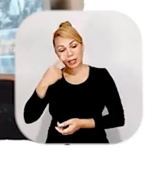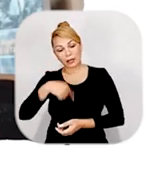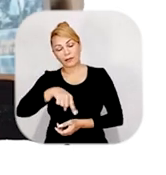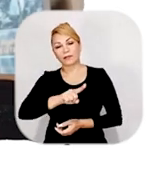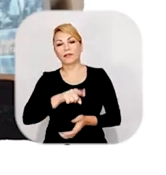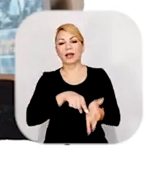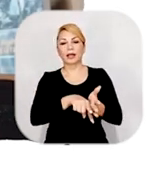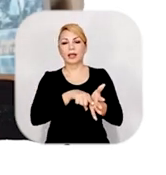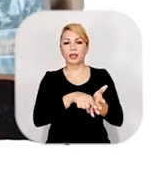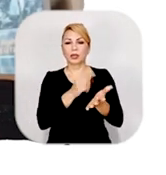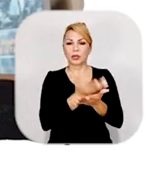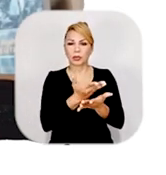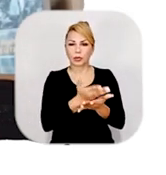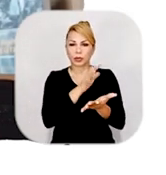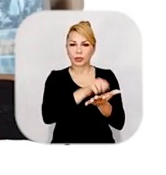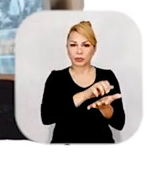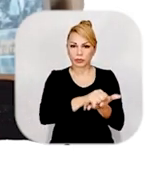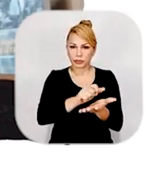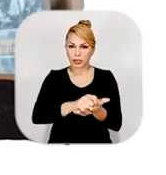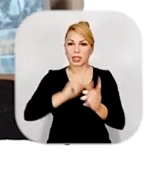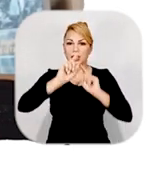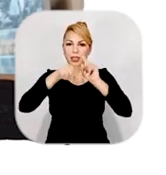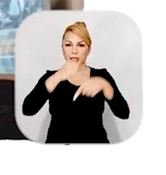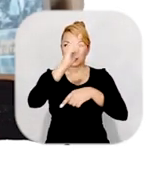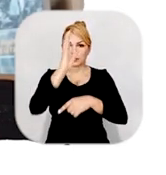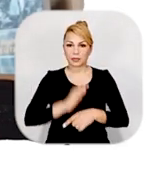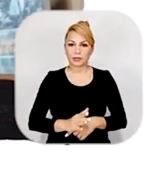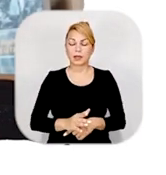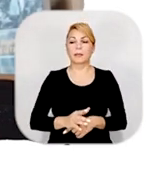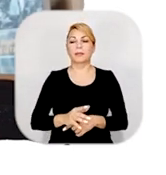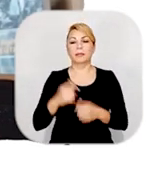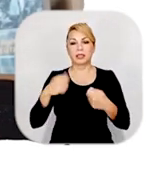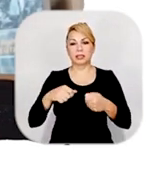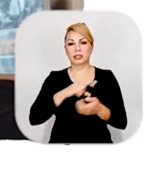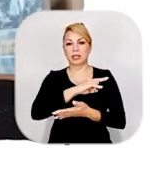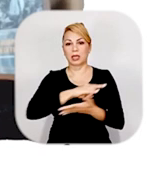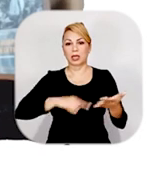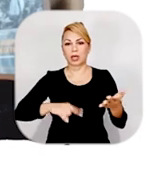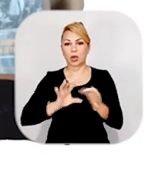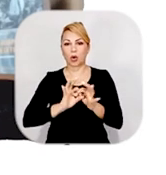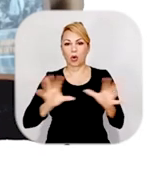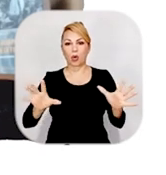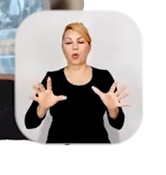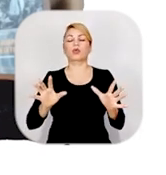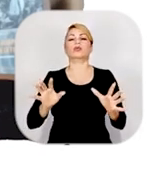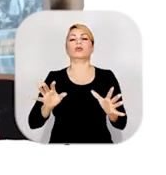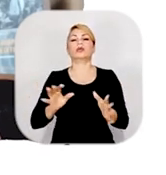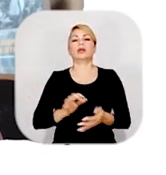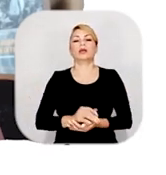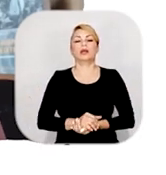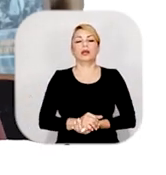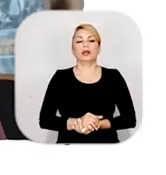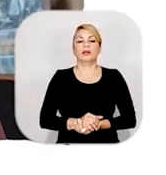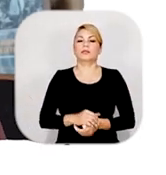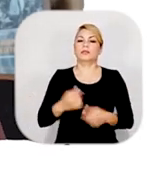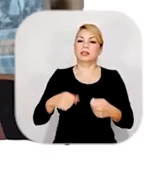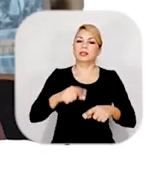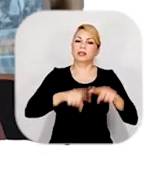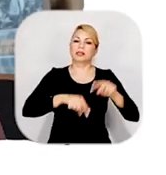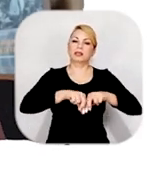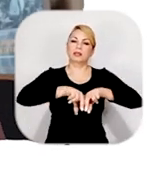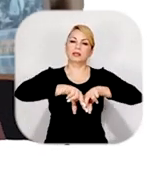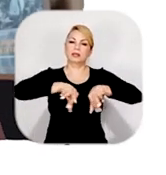coleções no Brasil, mas você depois ainda vai precisar de uma outra autorização, talvez você tenha que deixar esses